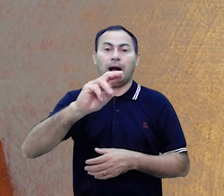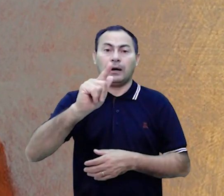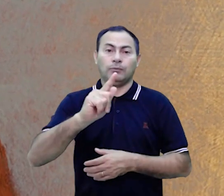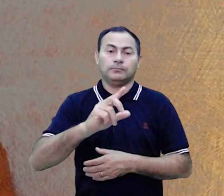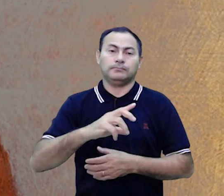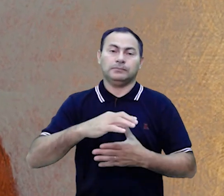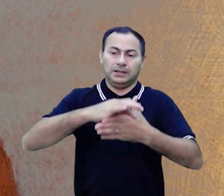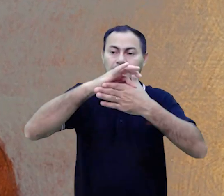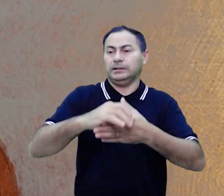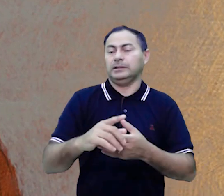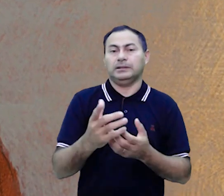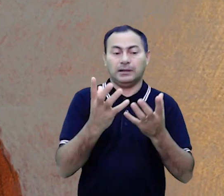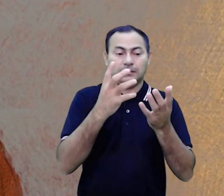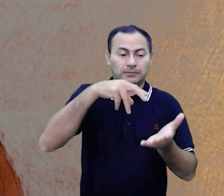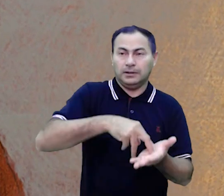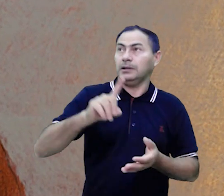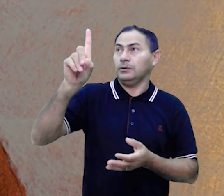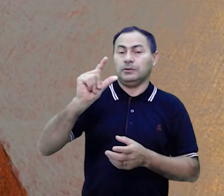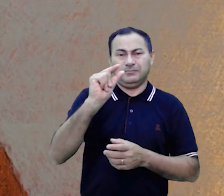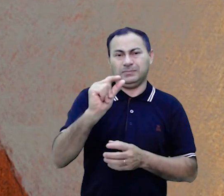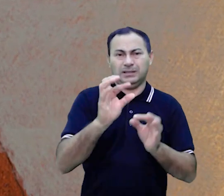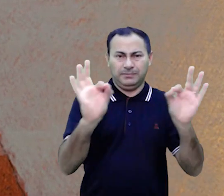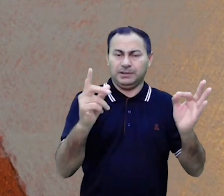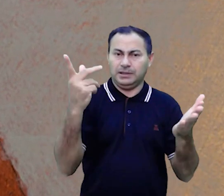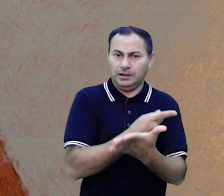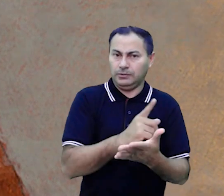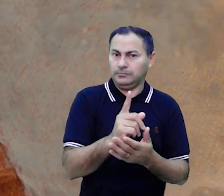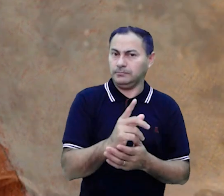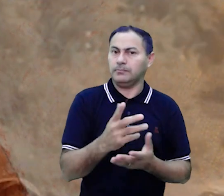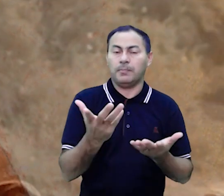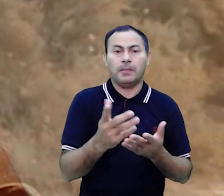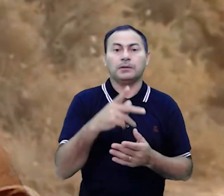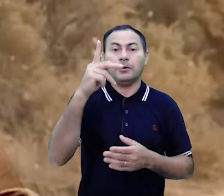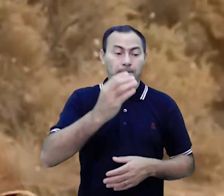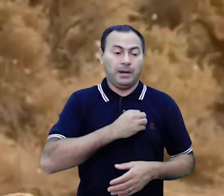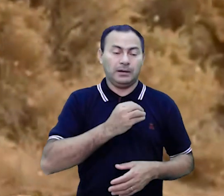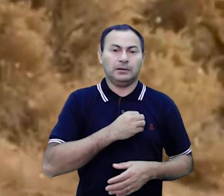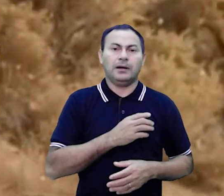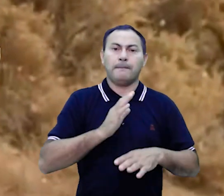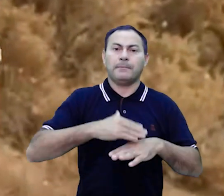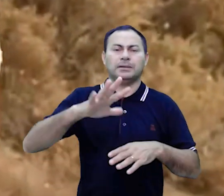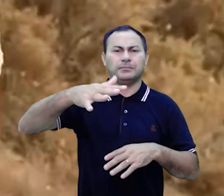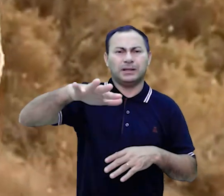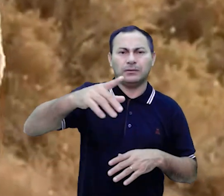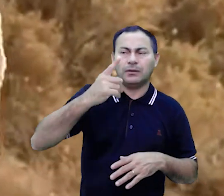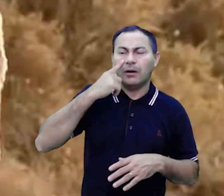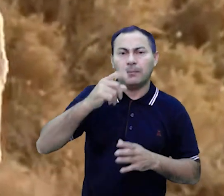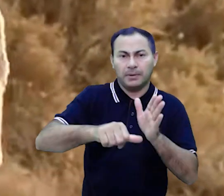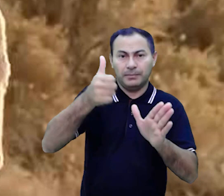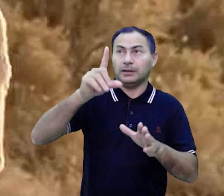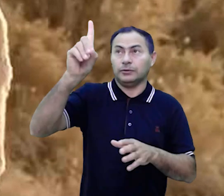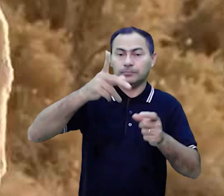ele ocupava, Deus não considerava um pequeno erro. Aparentemente, seu pecado foi mais ou